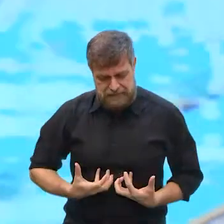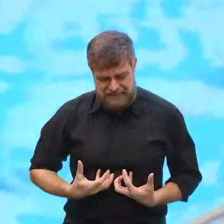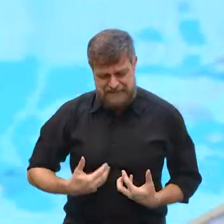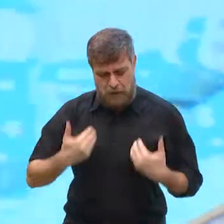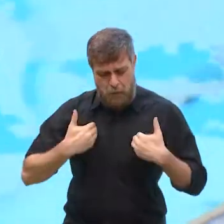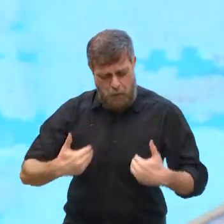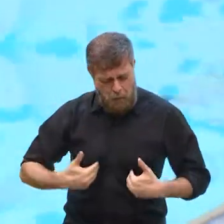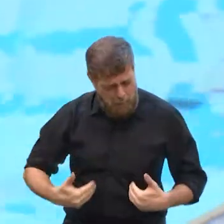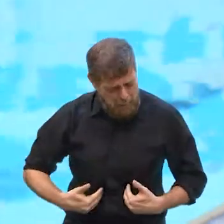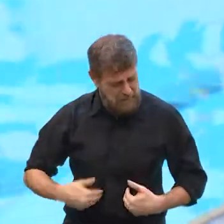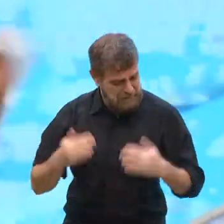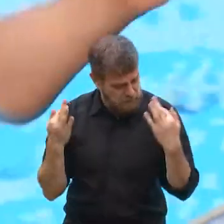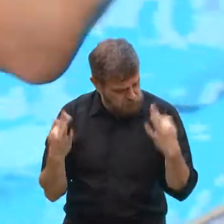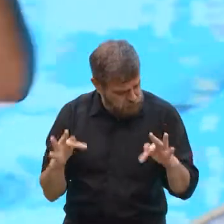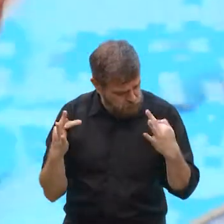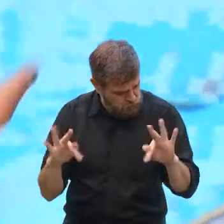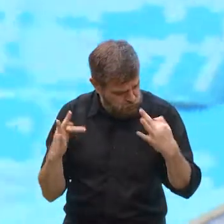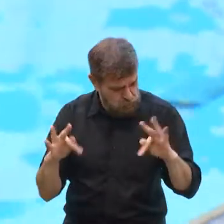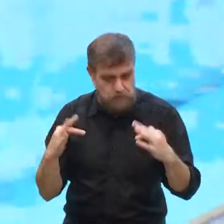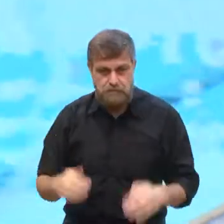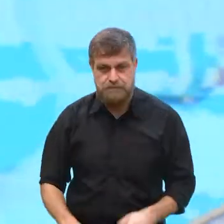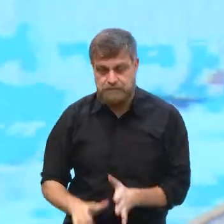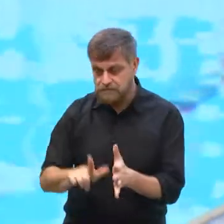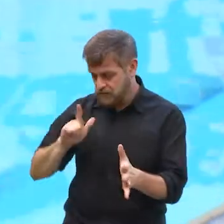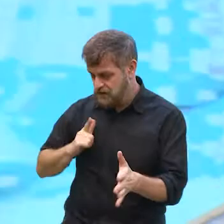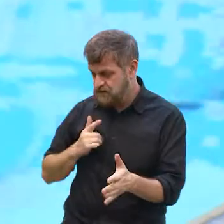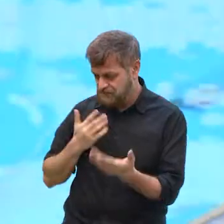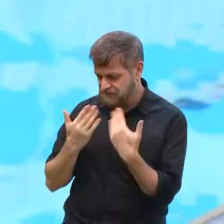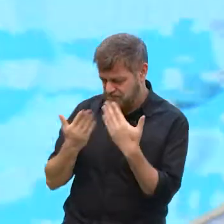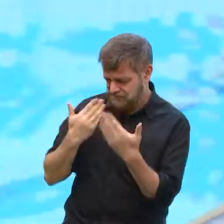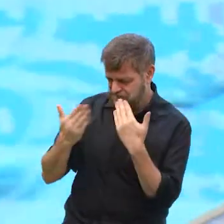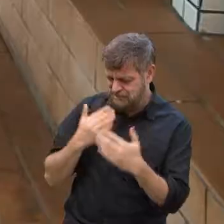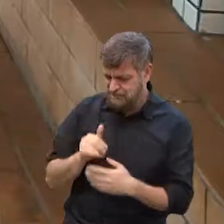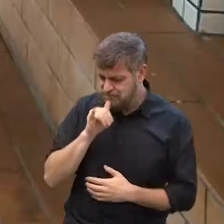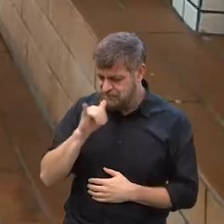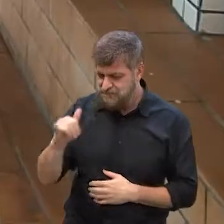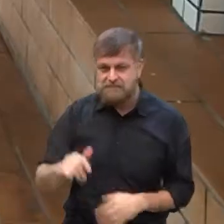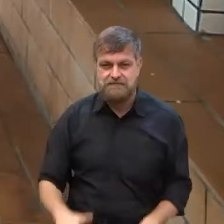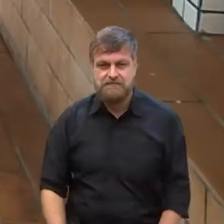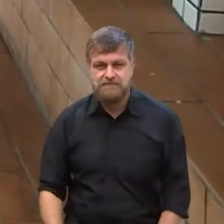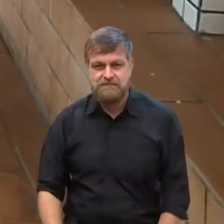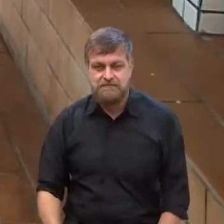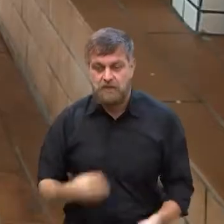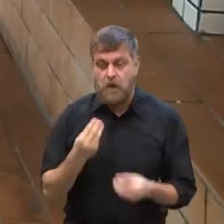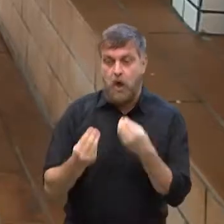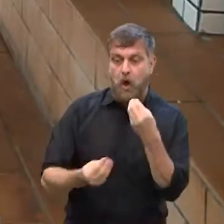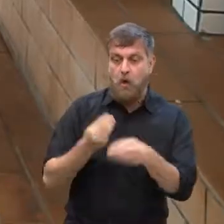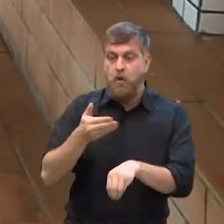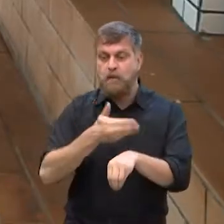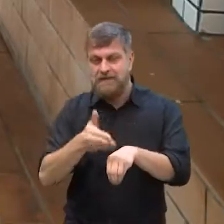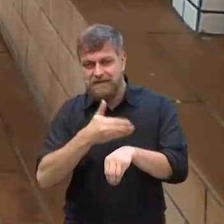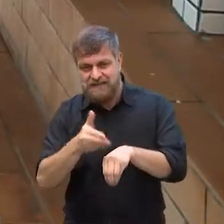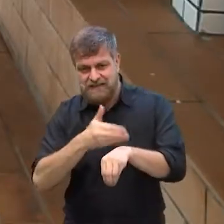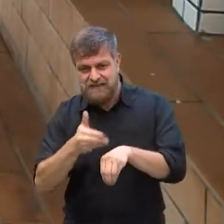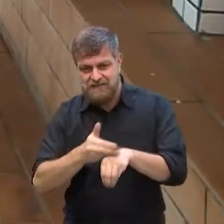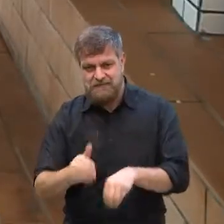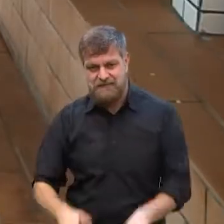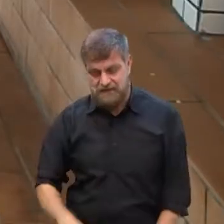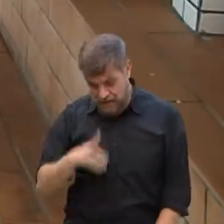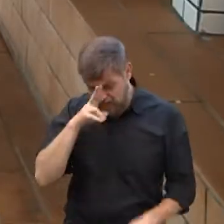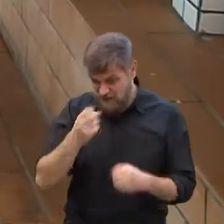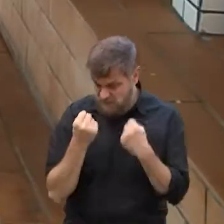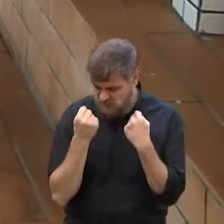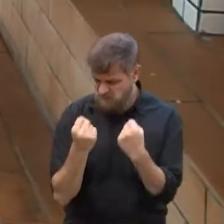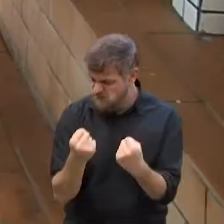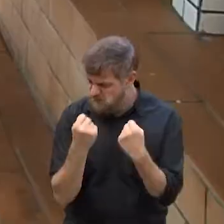dolorido. A gente estava conversando antes até que você falou, nós como que tá, né, os treinamentos estão muito fortes, a gente